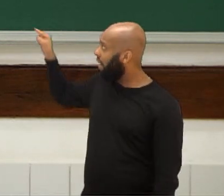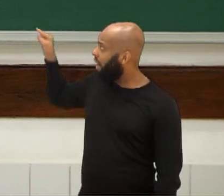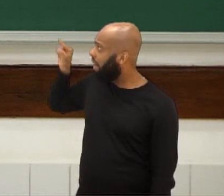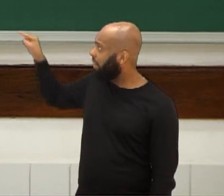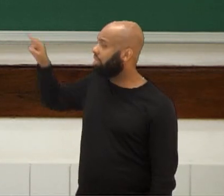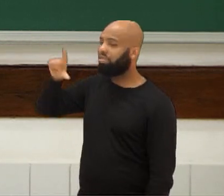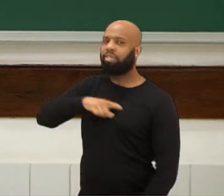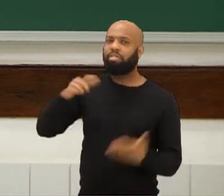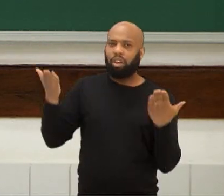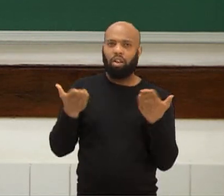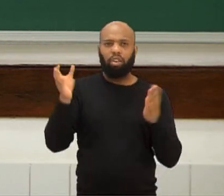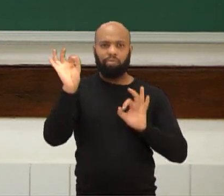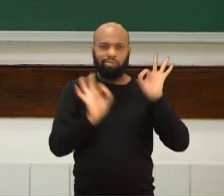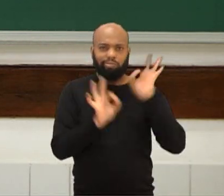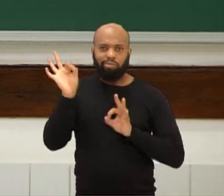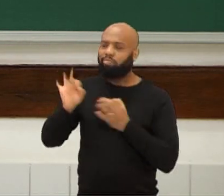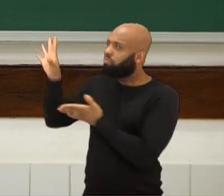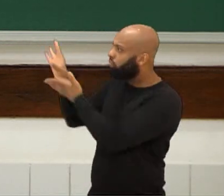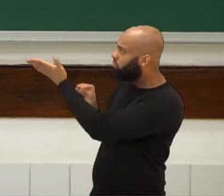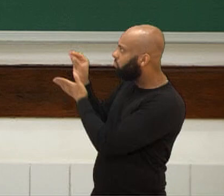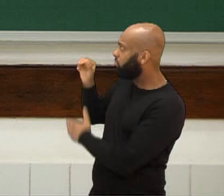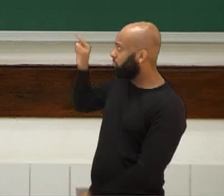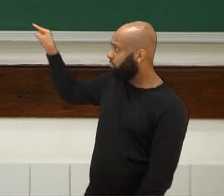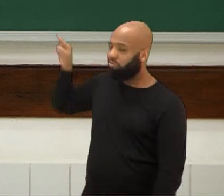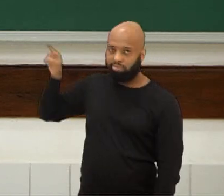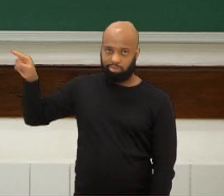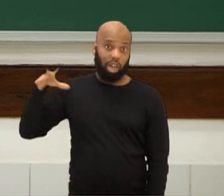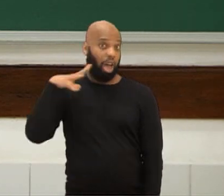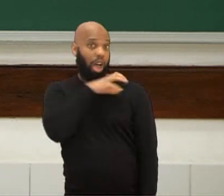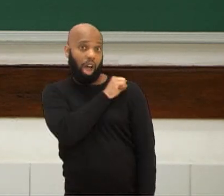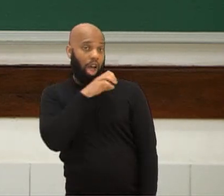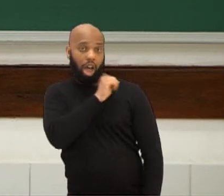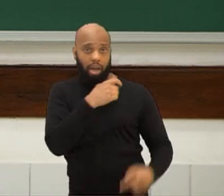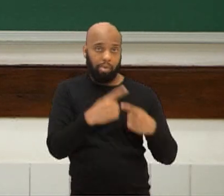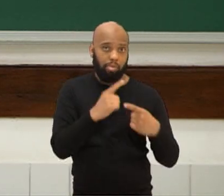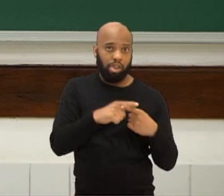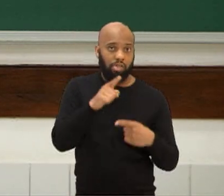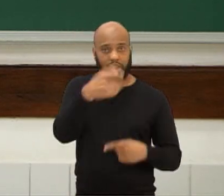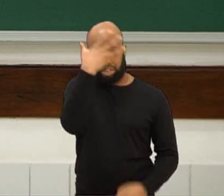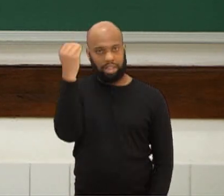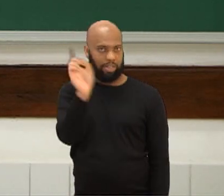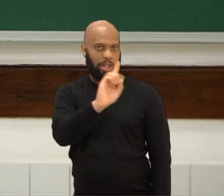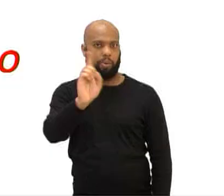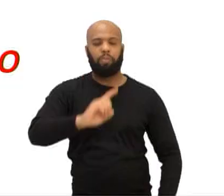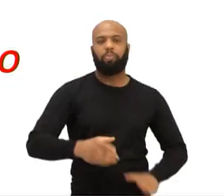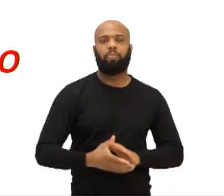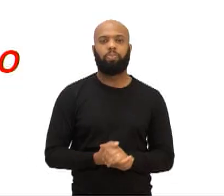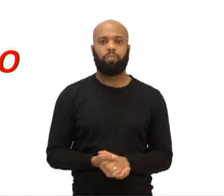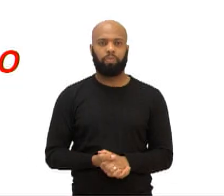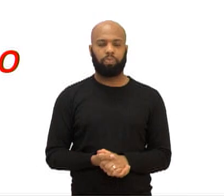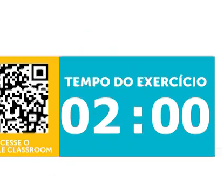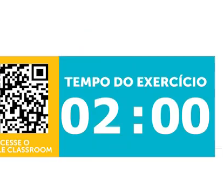desse esqueminha que está ali na tela, tá, gente? Para que vocês não esqueçam.